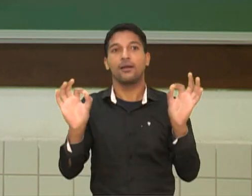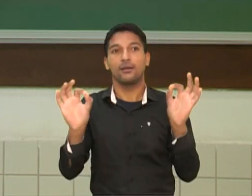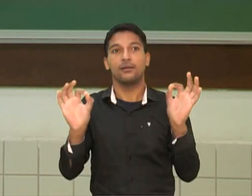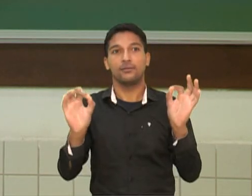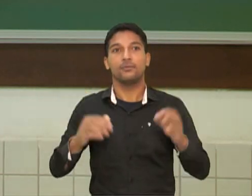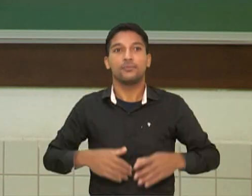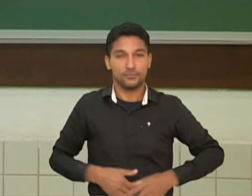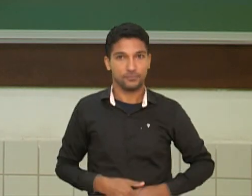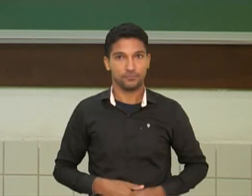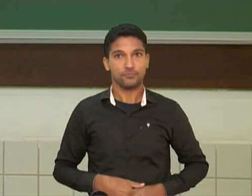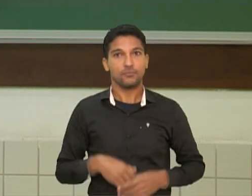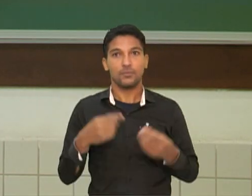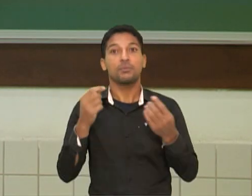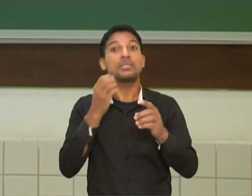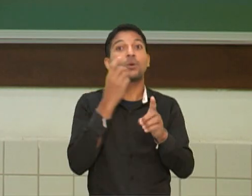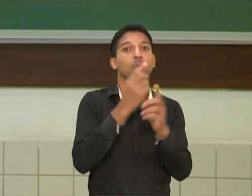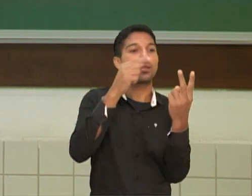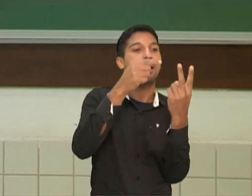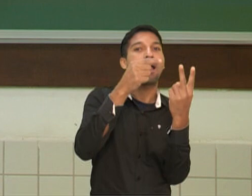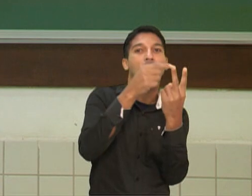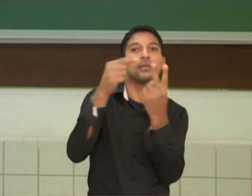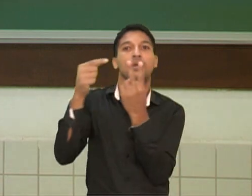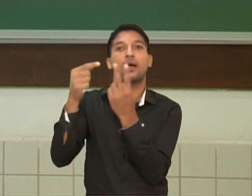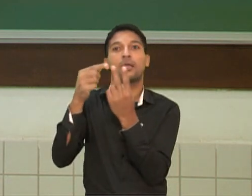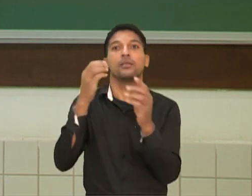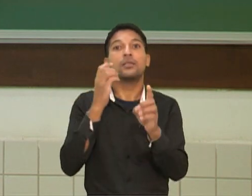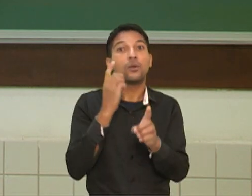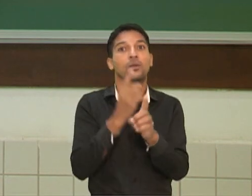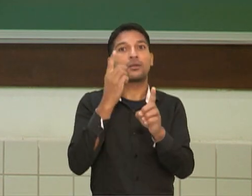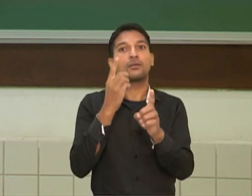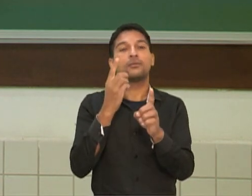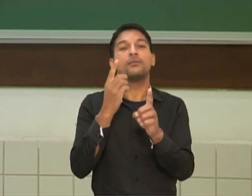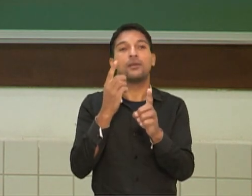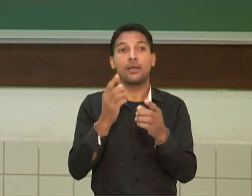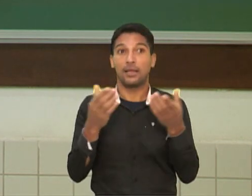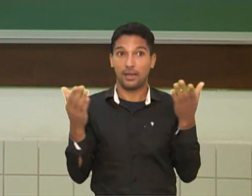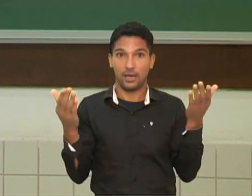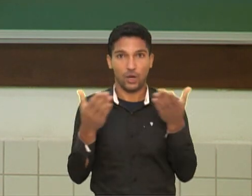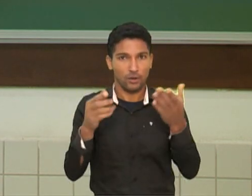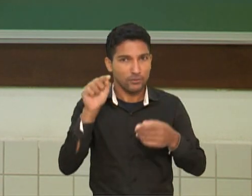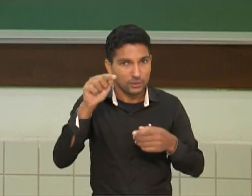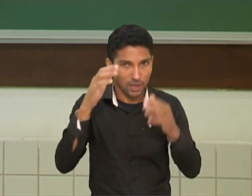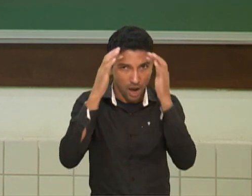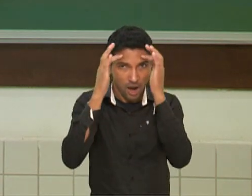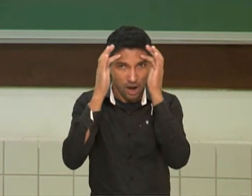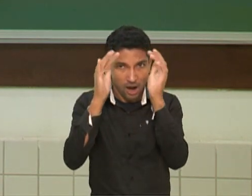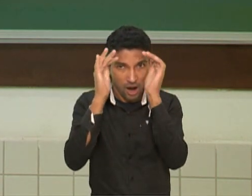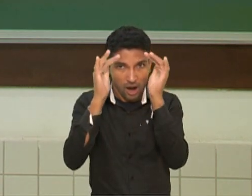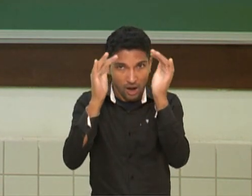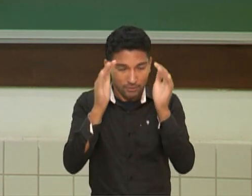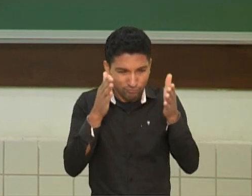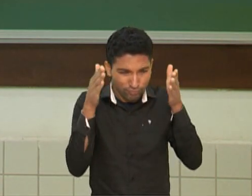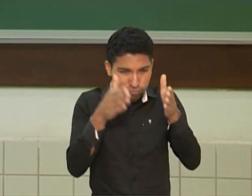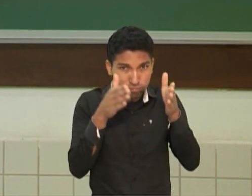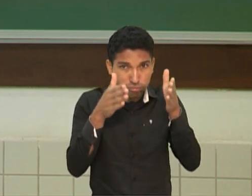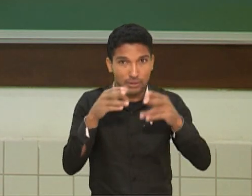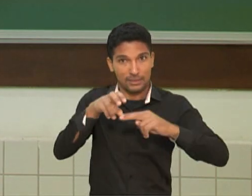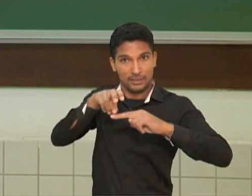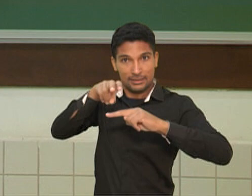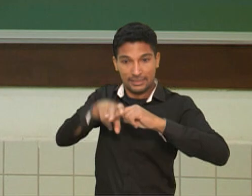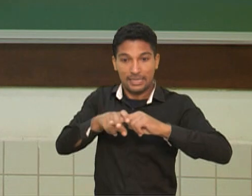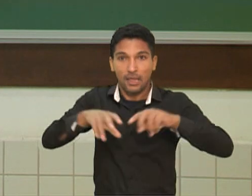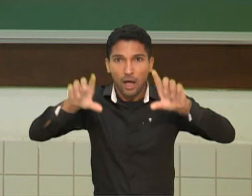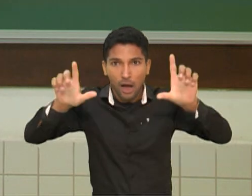para dar continuidade a esse assunto, tá? Mas agora vocês vão bem concentradinhos aí, senta na frente